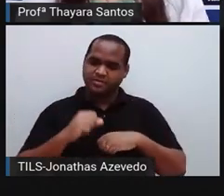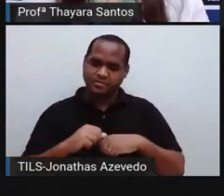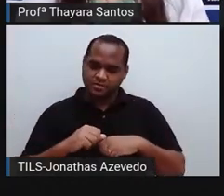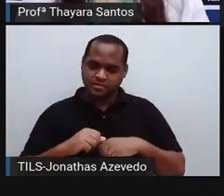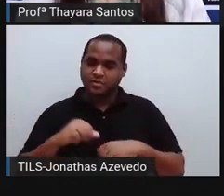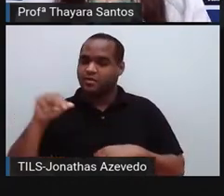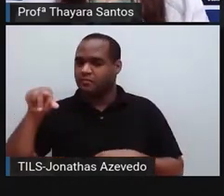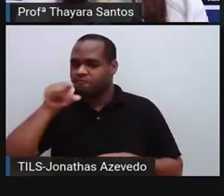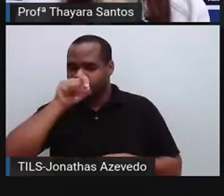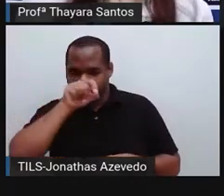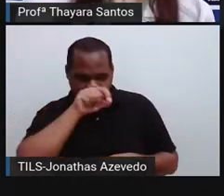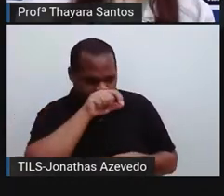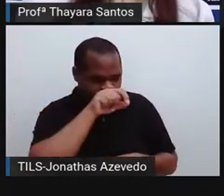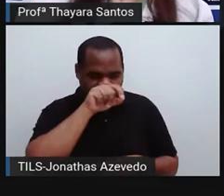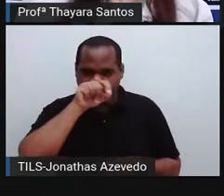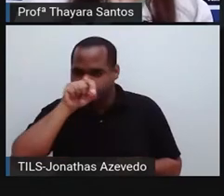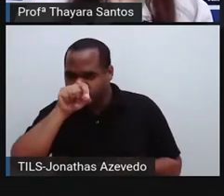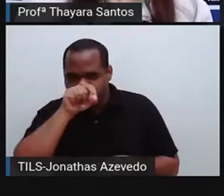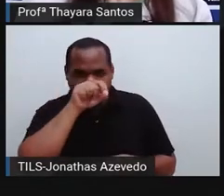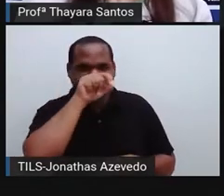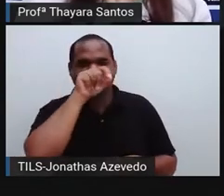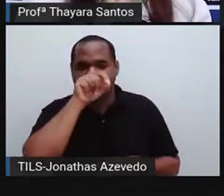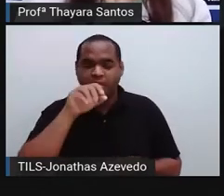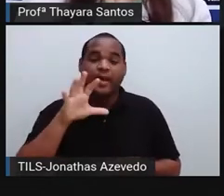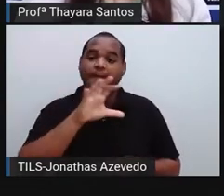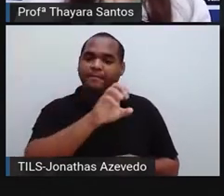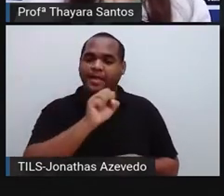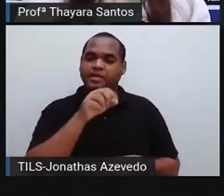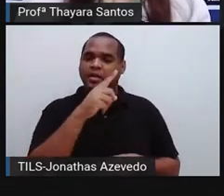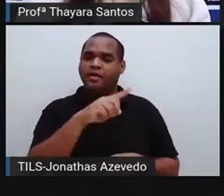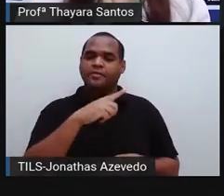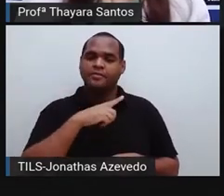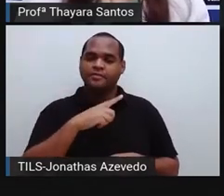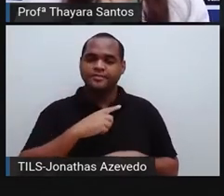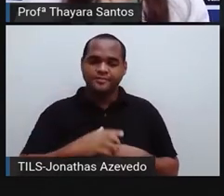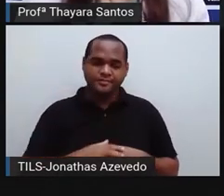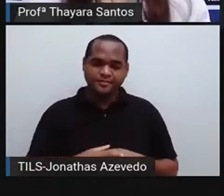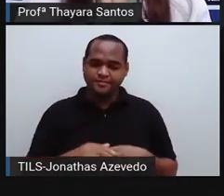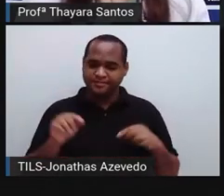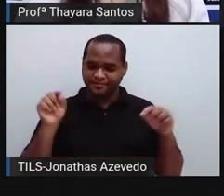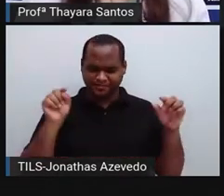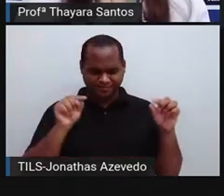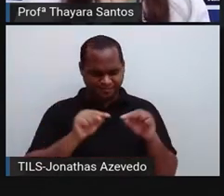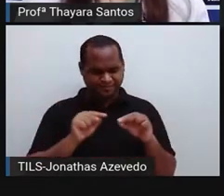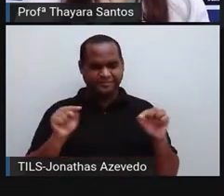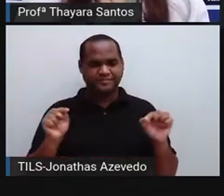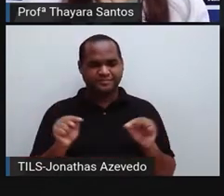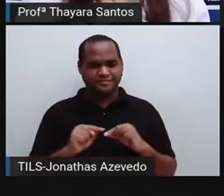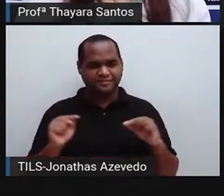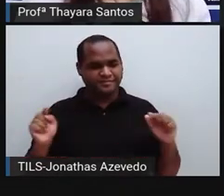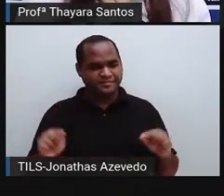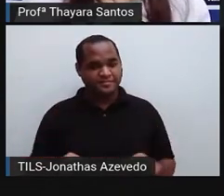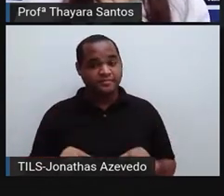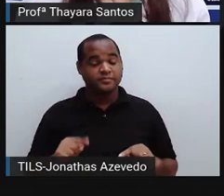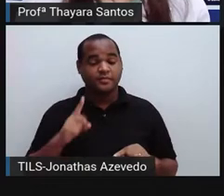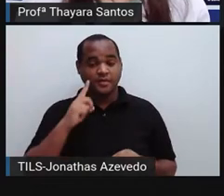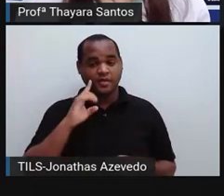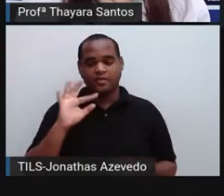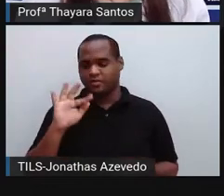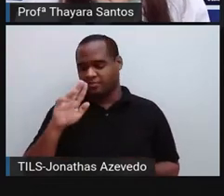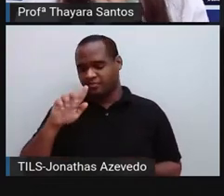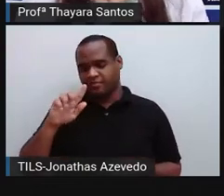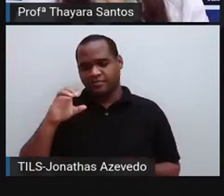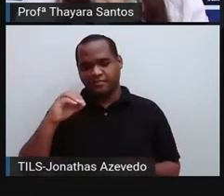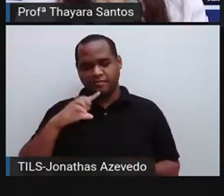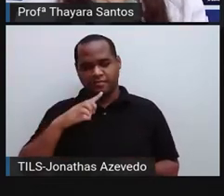gavião vai lá e se alimenta desse pássaro. E por que tem um monte de seta para cá? Porque aqui são os fungos e as bactérias.